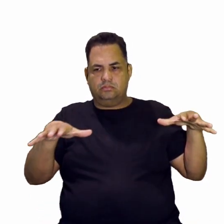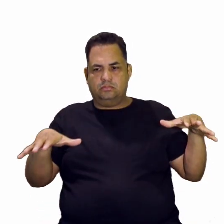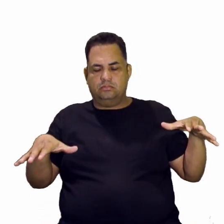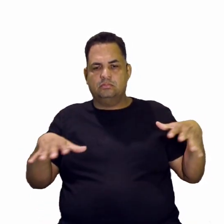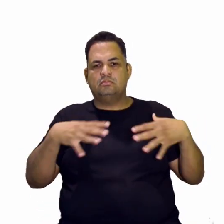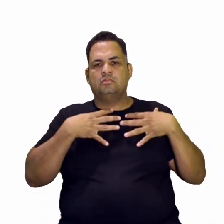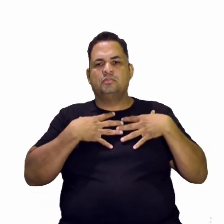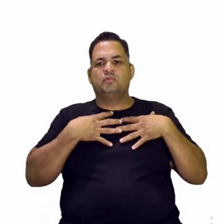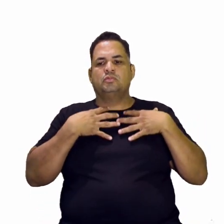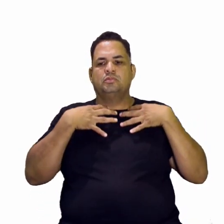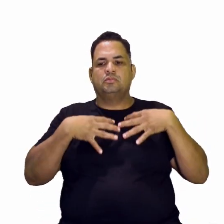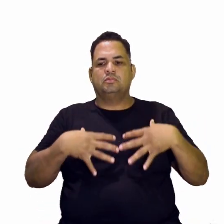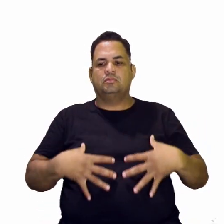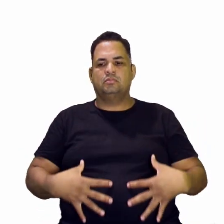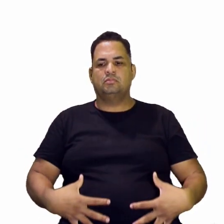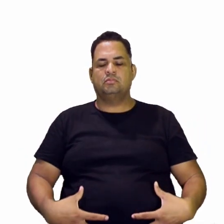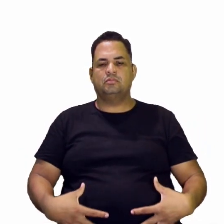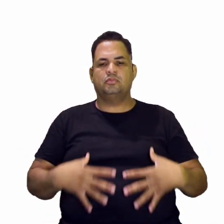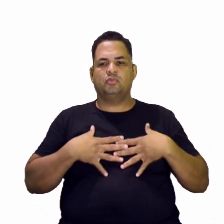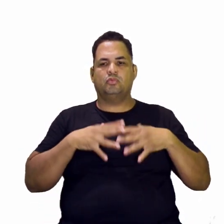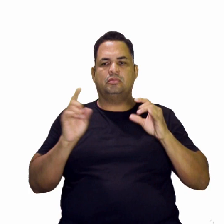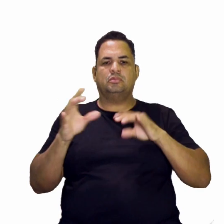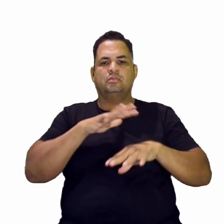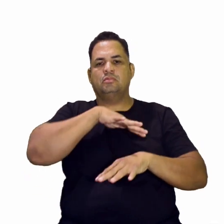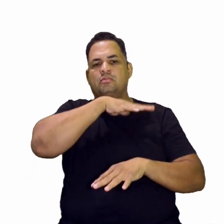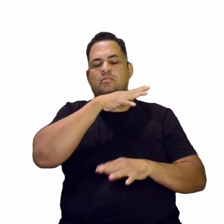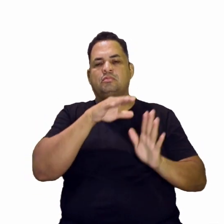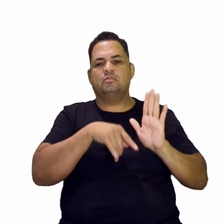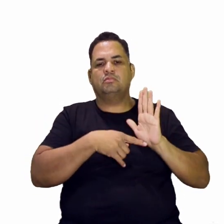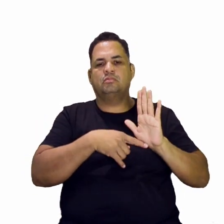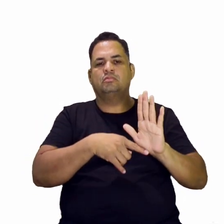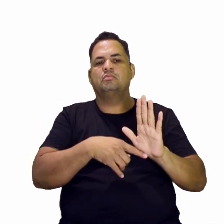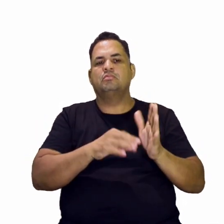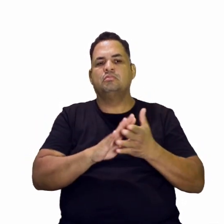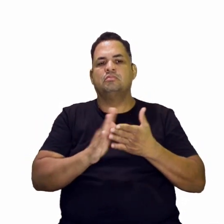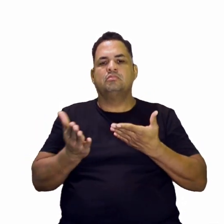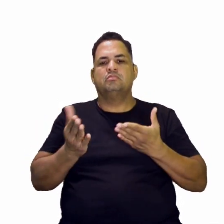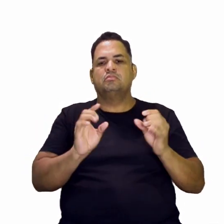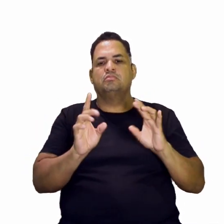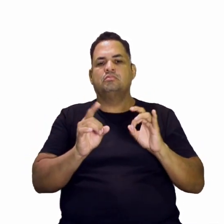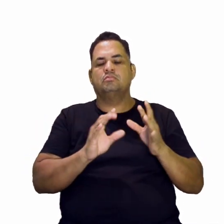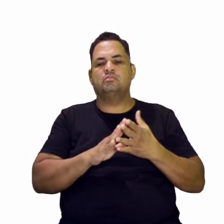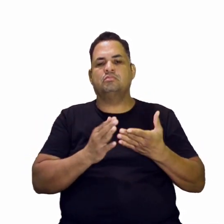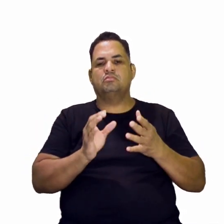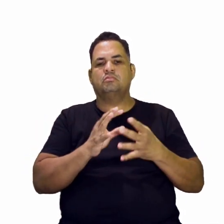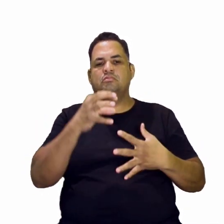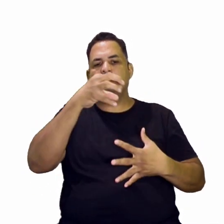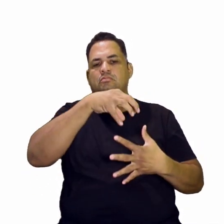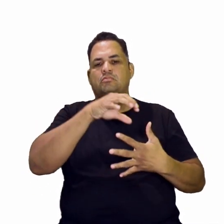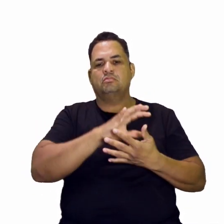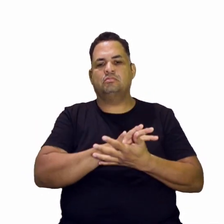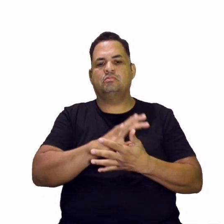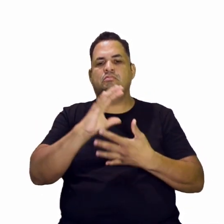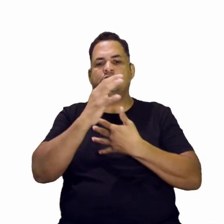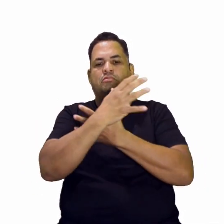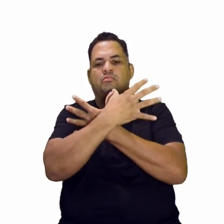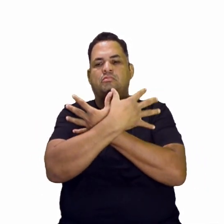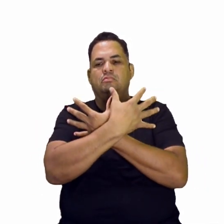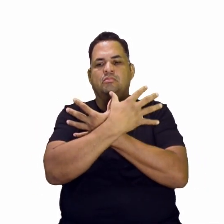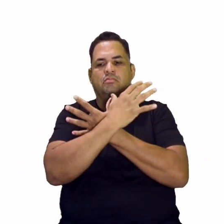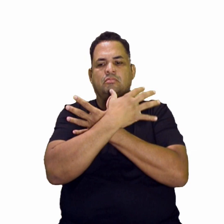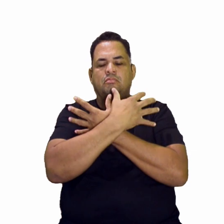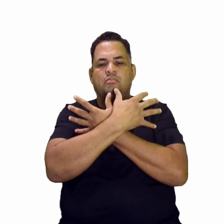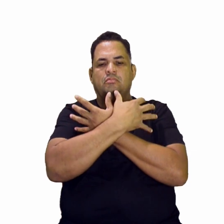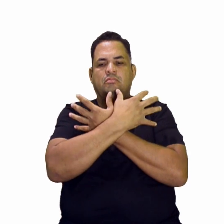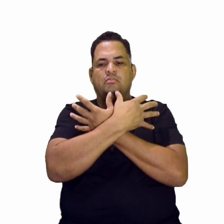também bastante em cada representante dentro do reino animalia. Muitos peixes têm o corpo coberto